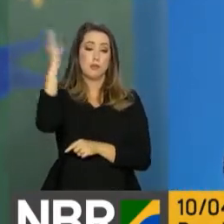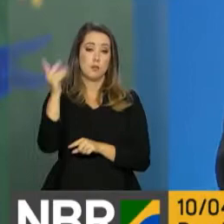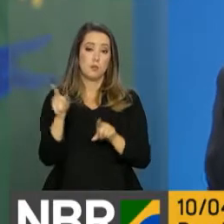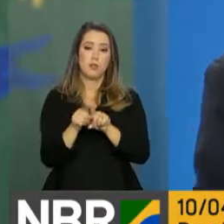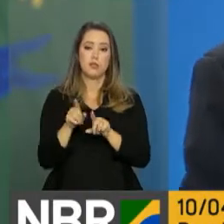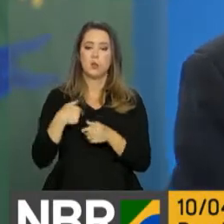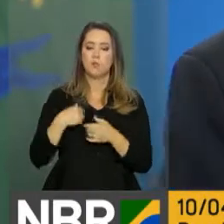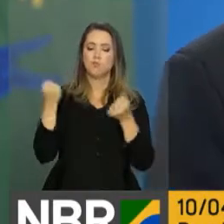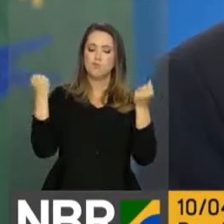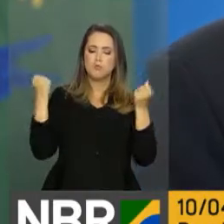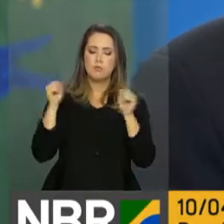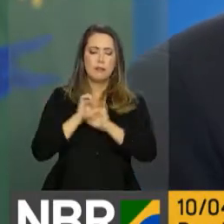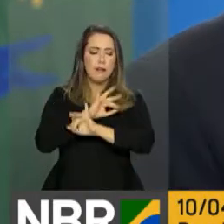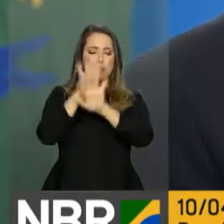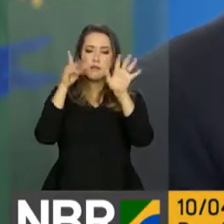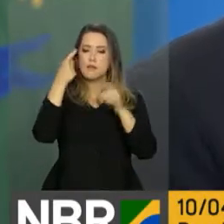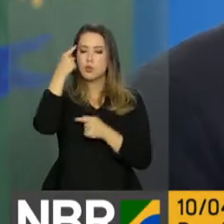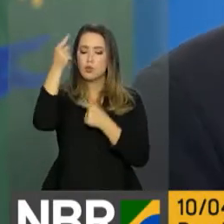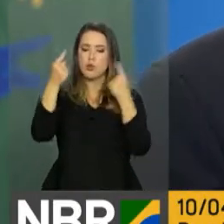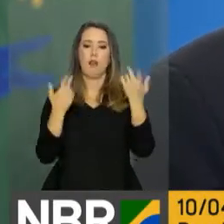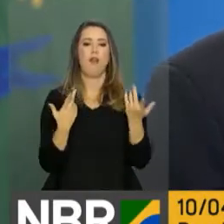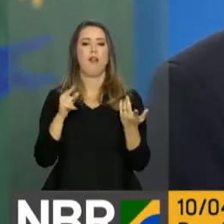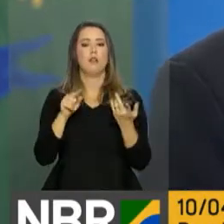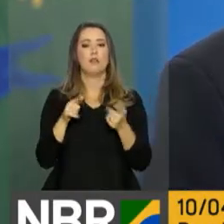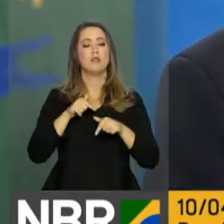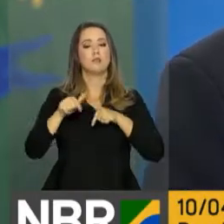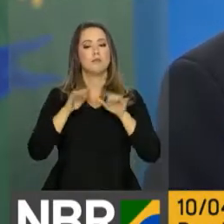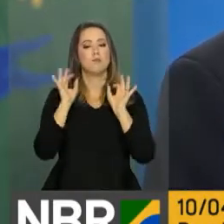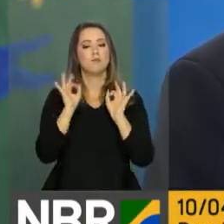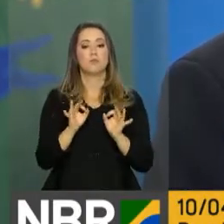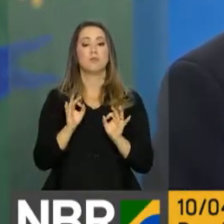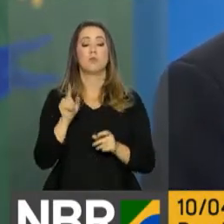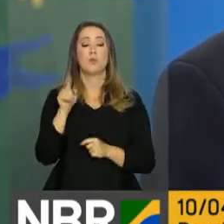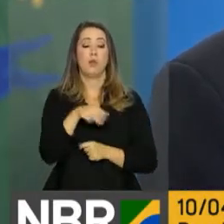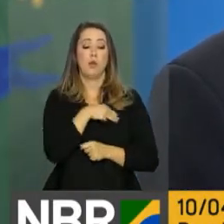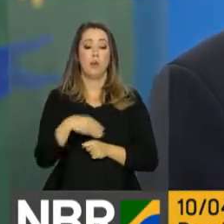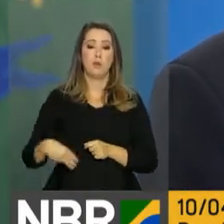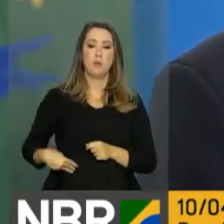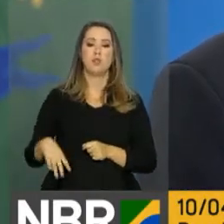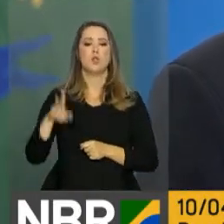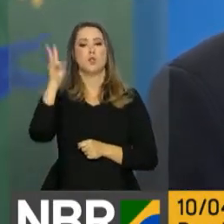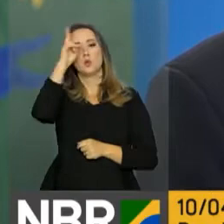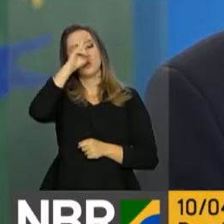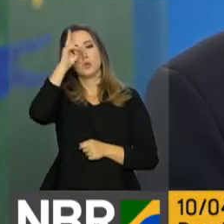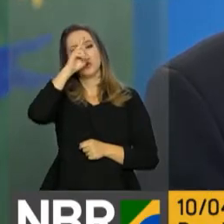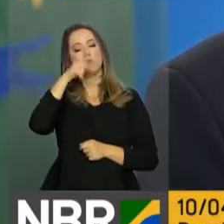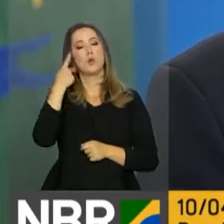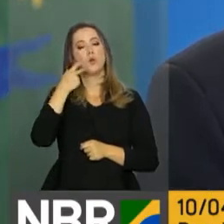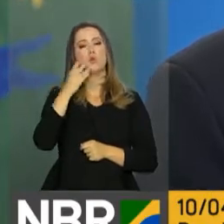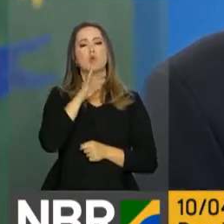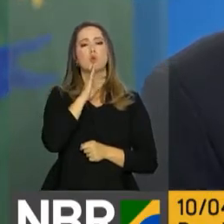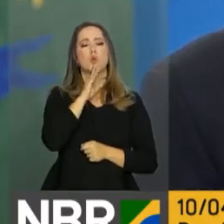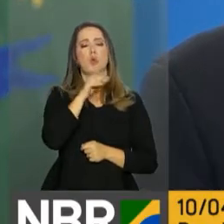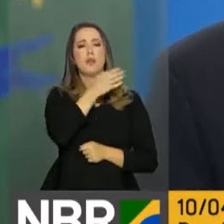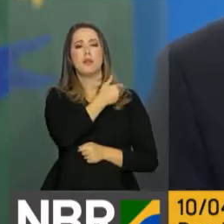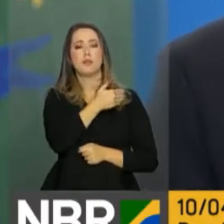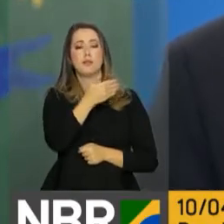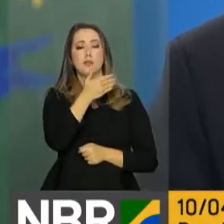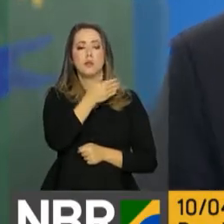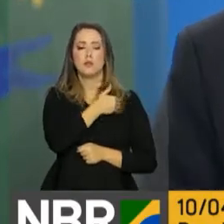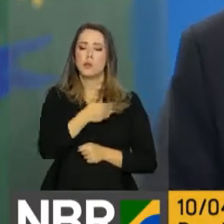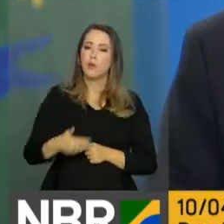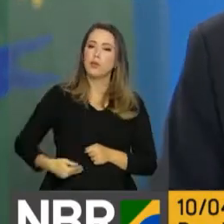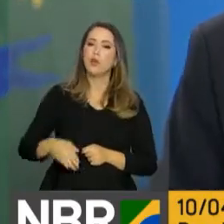e capacidade de trabalho do Moreira Franco. É um ministro que tem histórico político, conhece o Brasil, conhece de